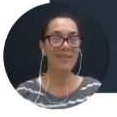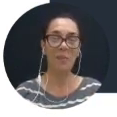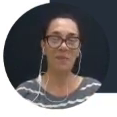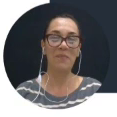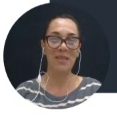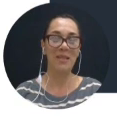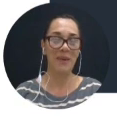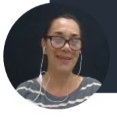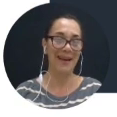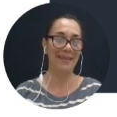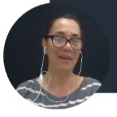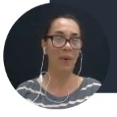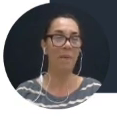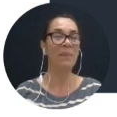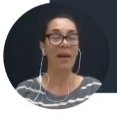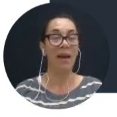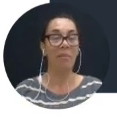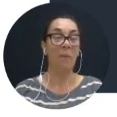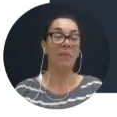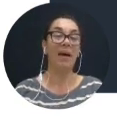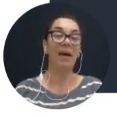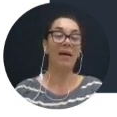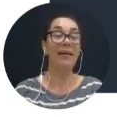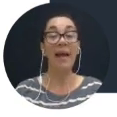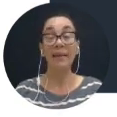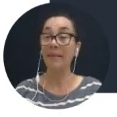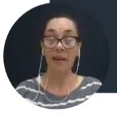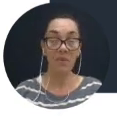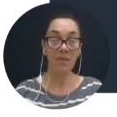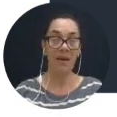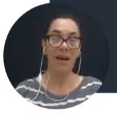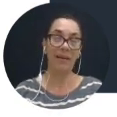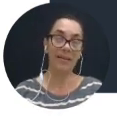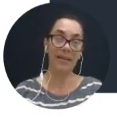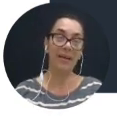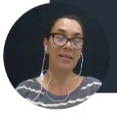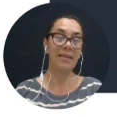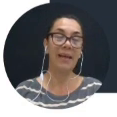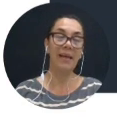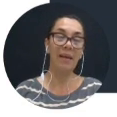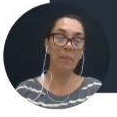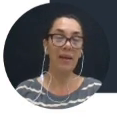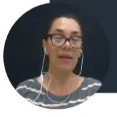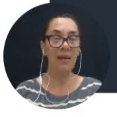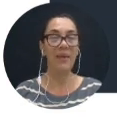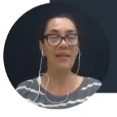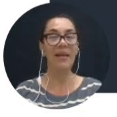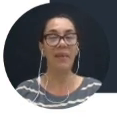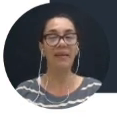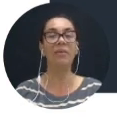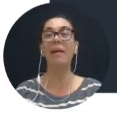fica uma questão para vocês pensarem, tá bom? Bom, e ainda temos aquelas crianças que hipo